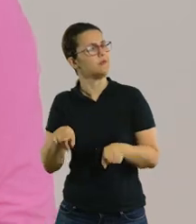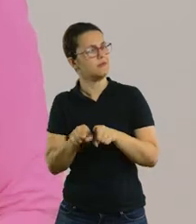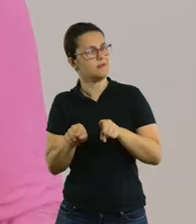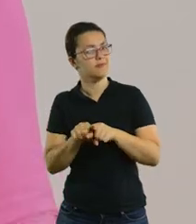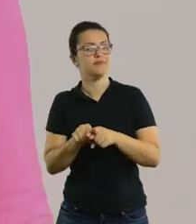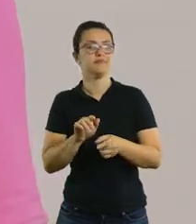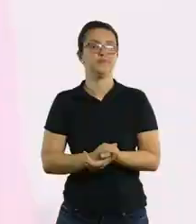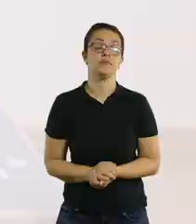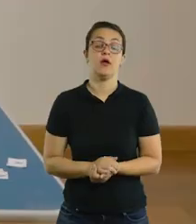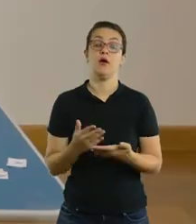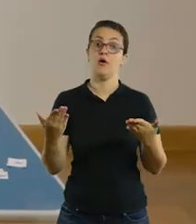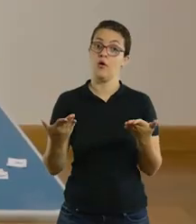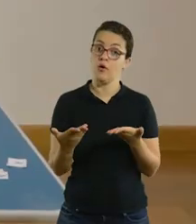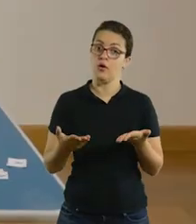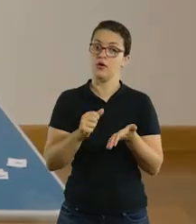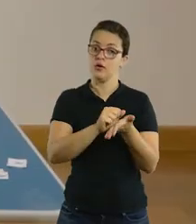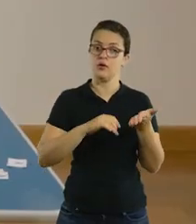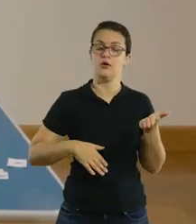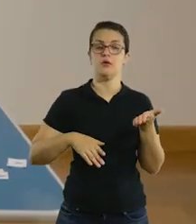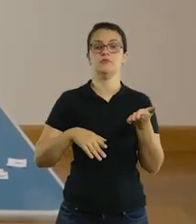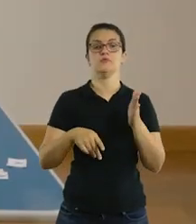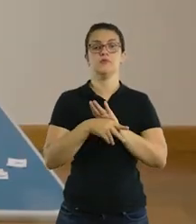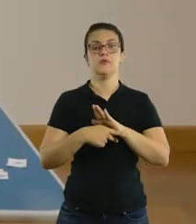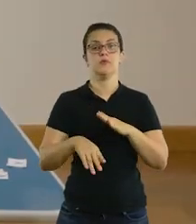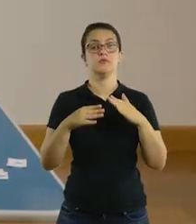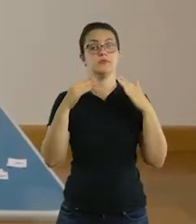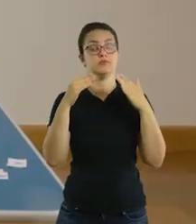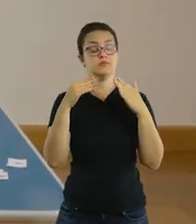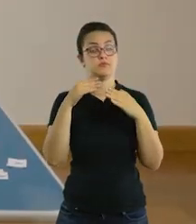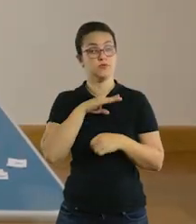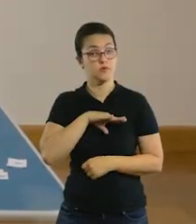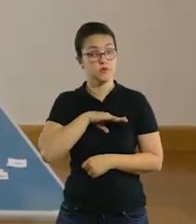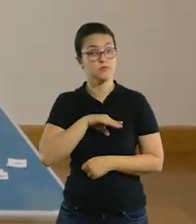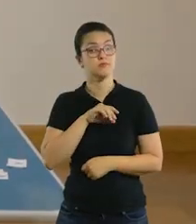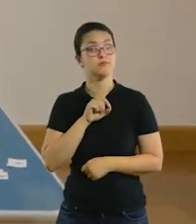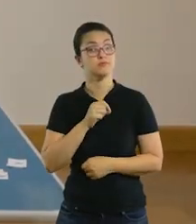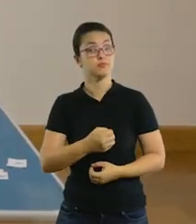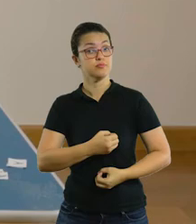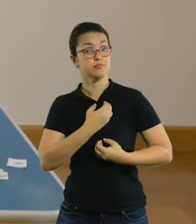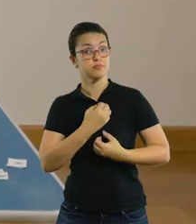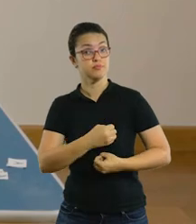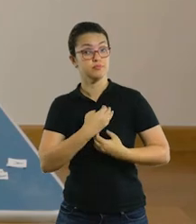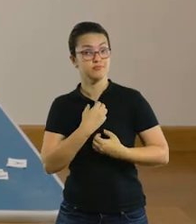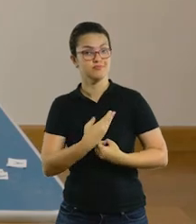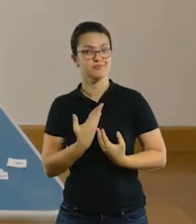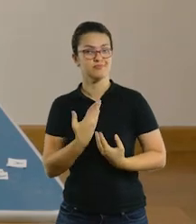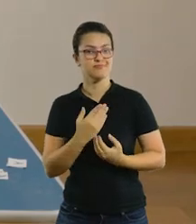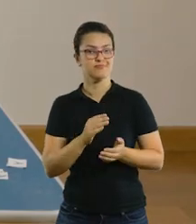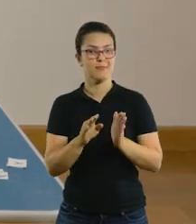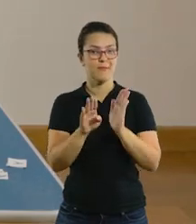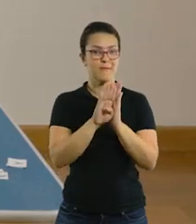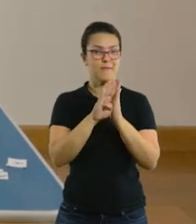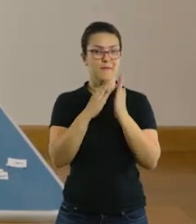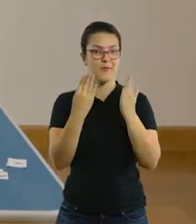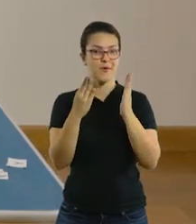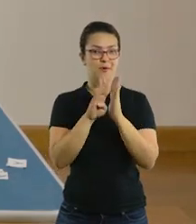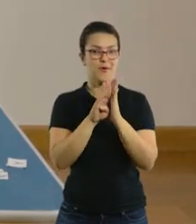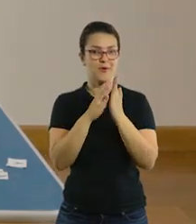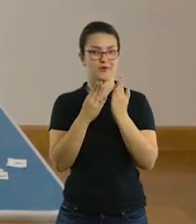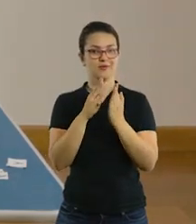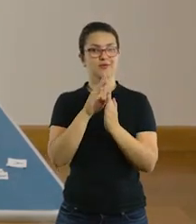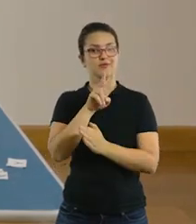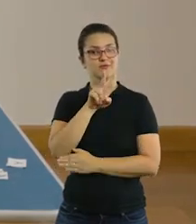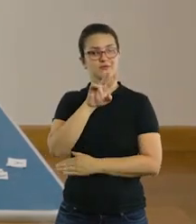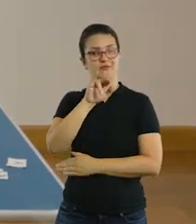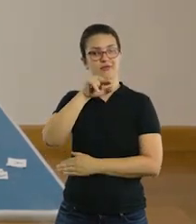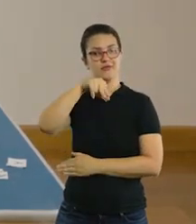gostar bastante também. Agora, na atividade de língua portuguesa, a gente vai trabalhar o poema A Porta, de Vinícius de